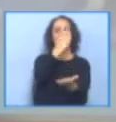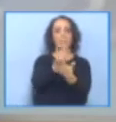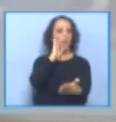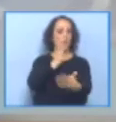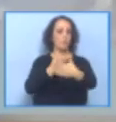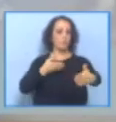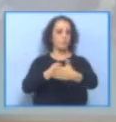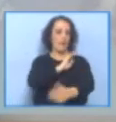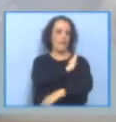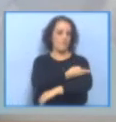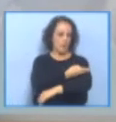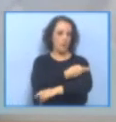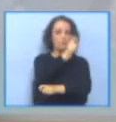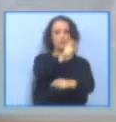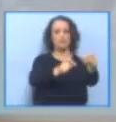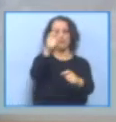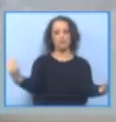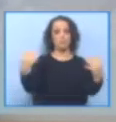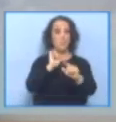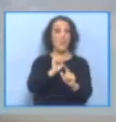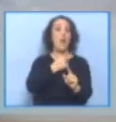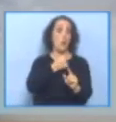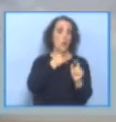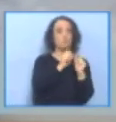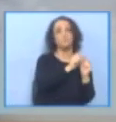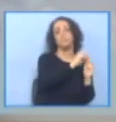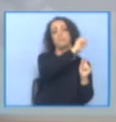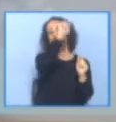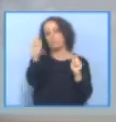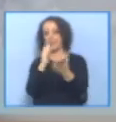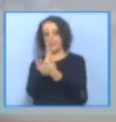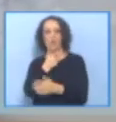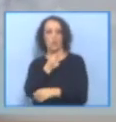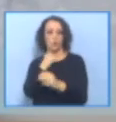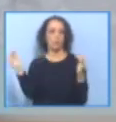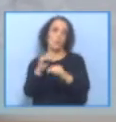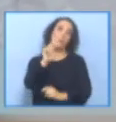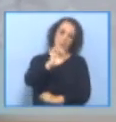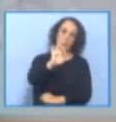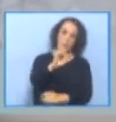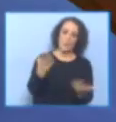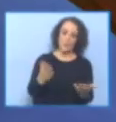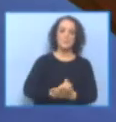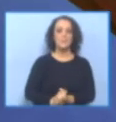para os rovers que se quiserem inscrever. No mês de agosto. No mês de agosto, exatamente. Portanto, 8 meses.